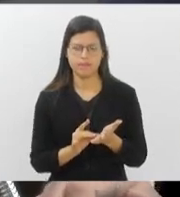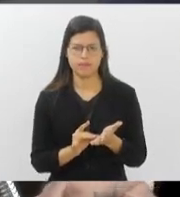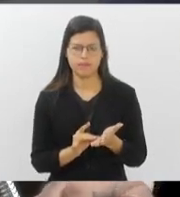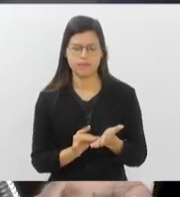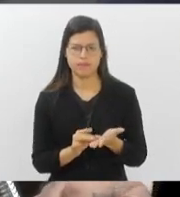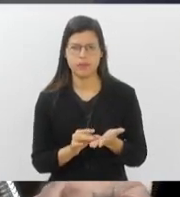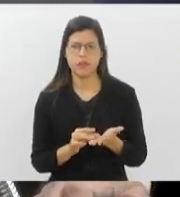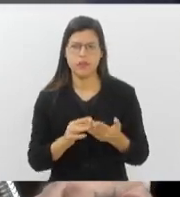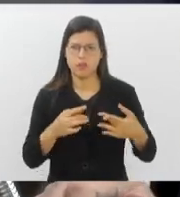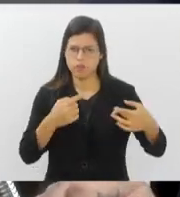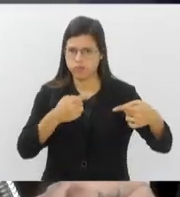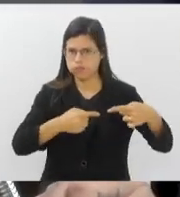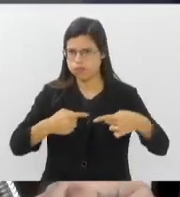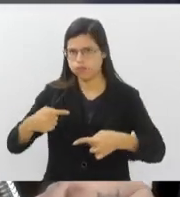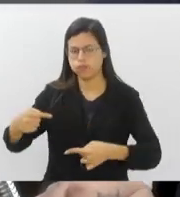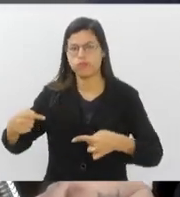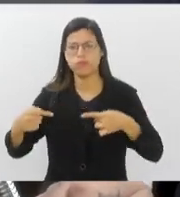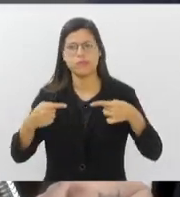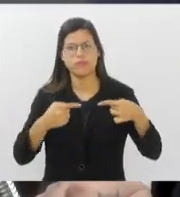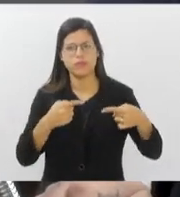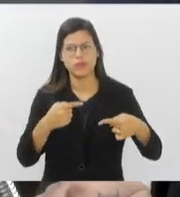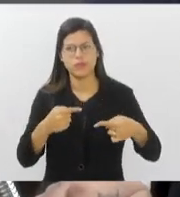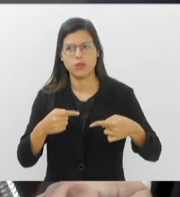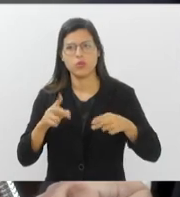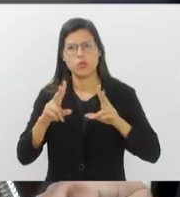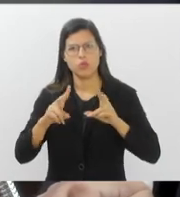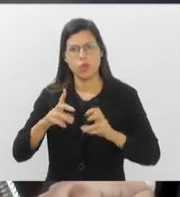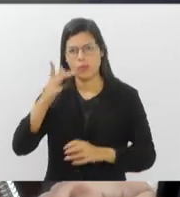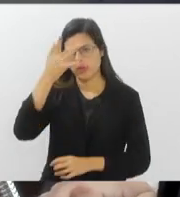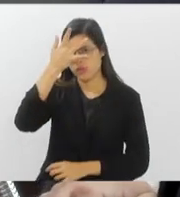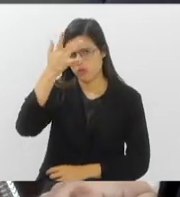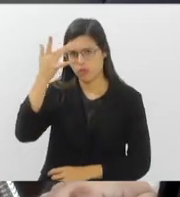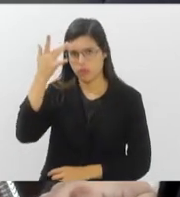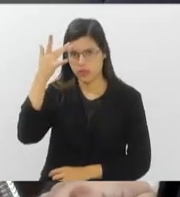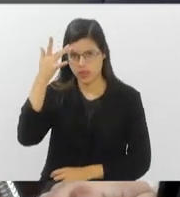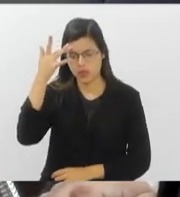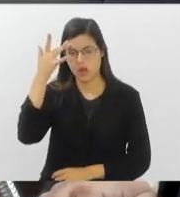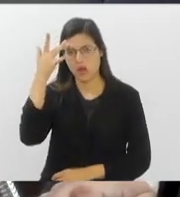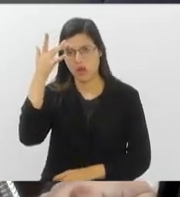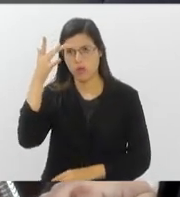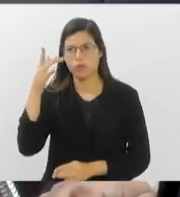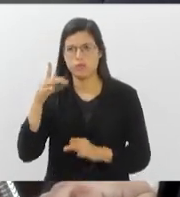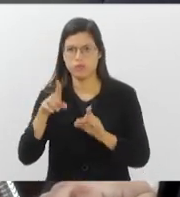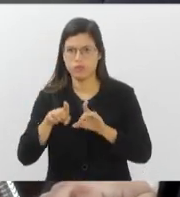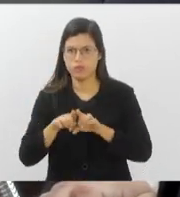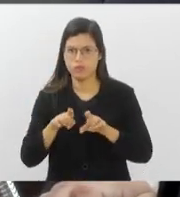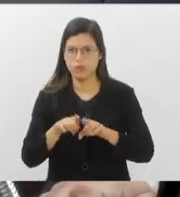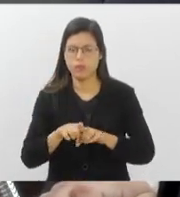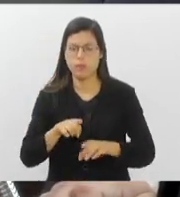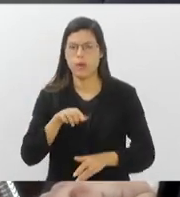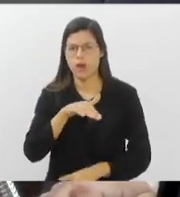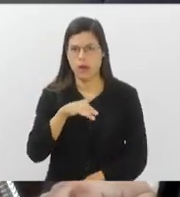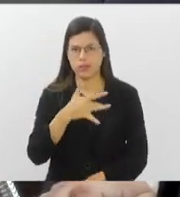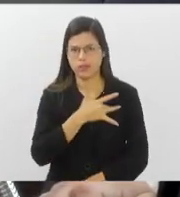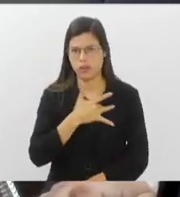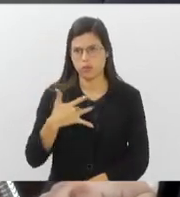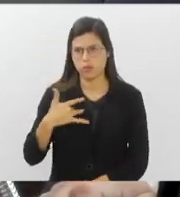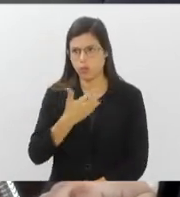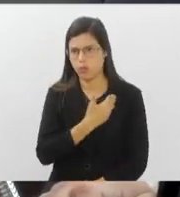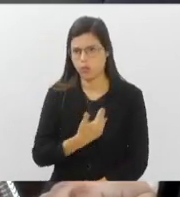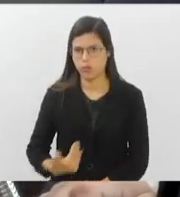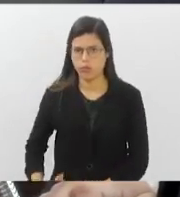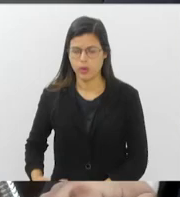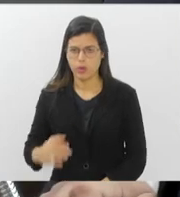é uma discussão que faz parte da saúde mental, né, na saúde pública. O CRAI já é